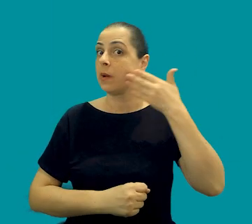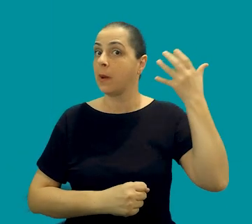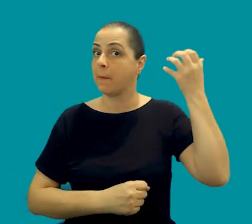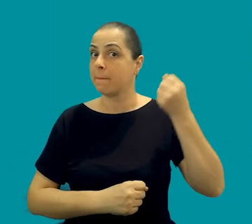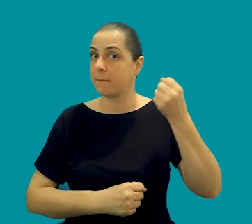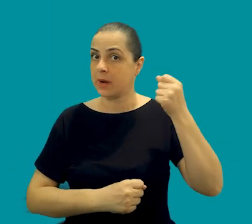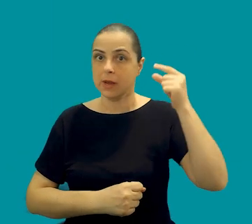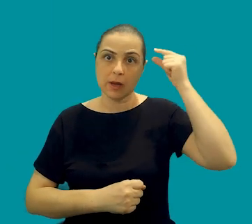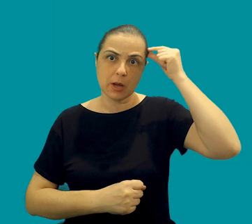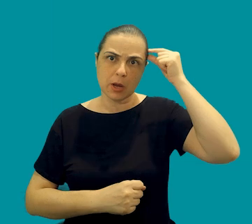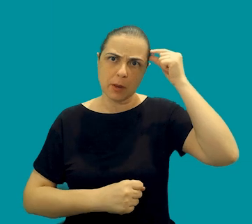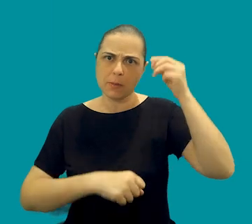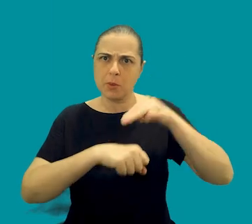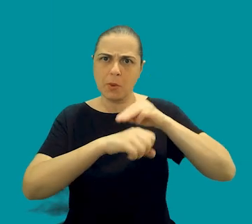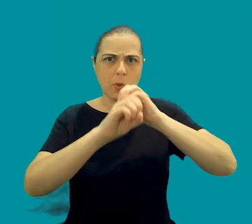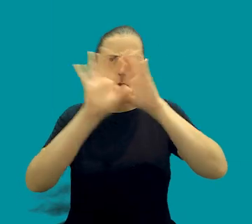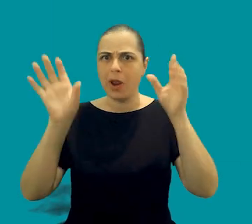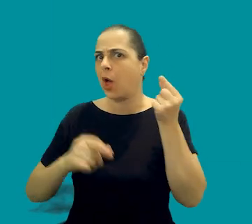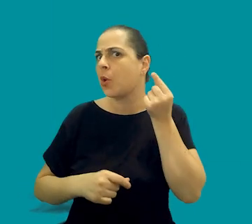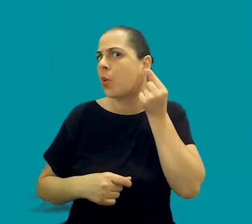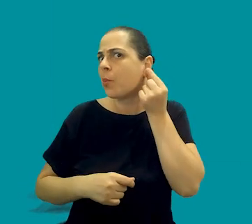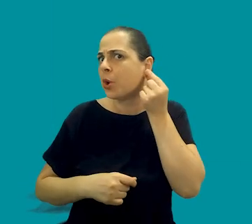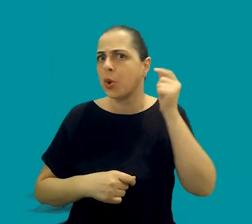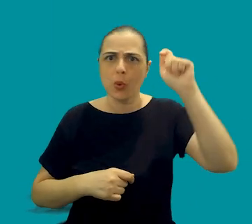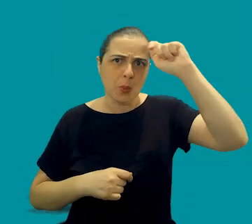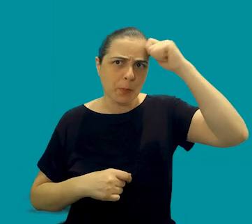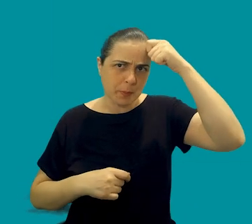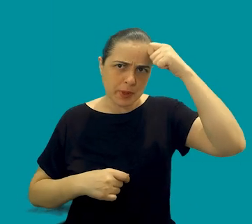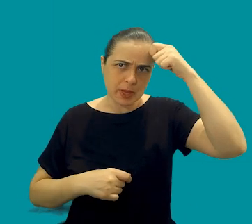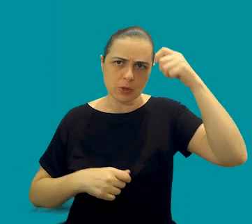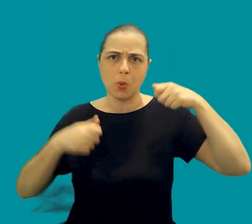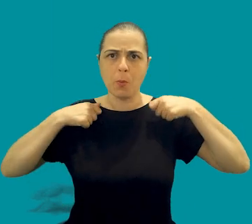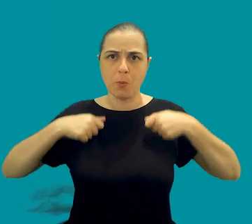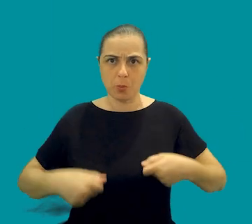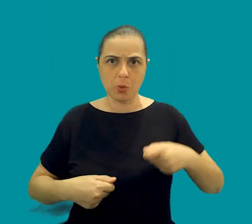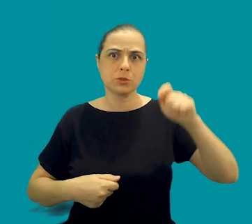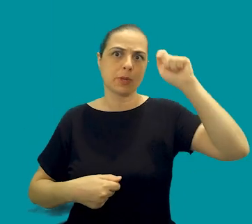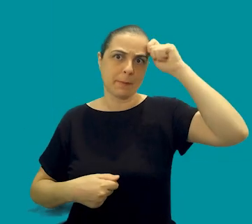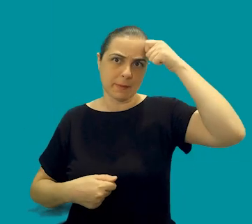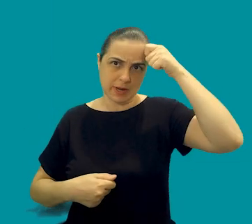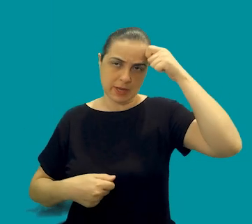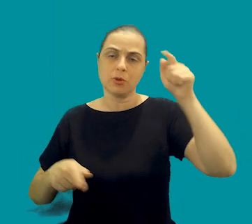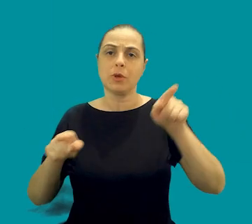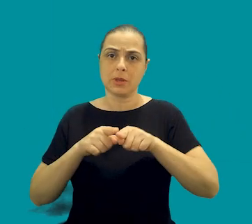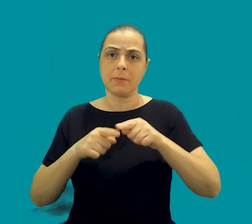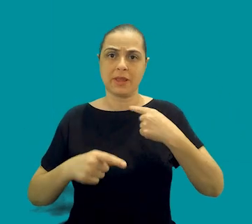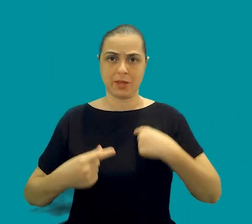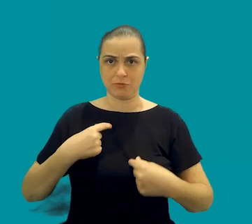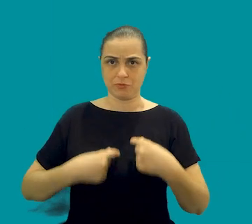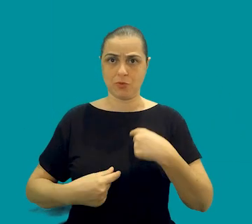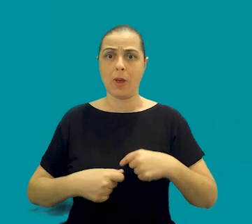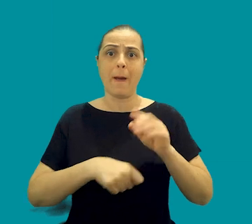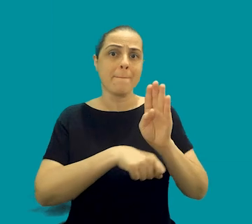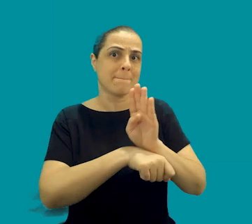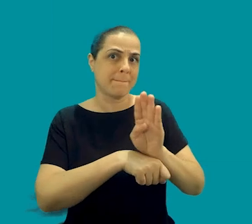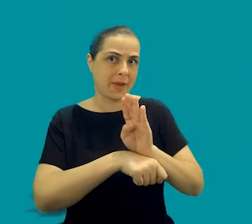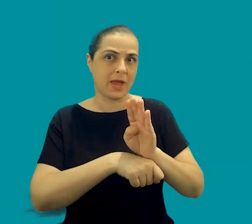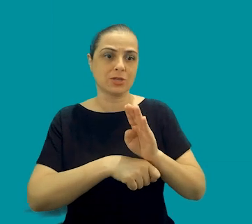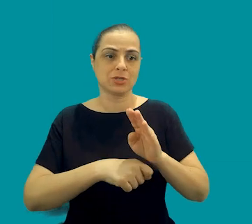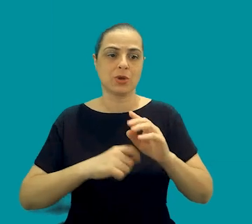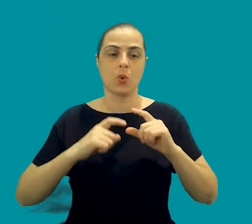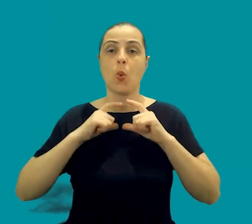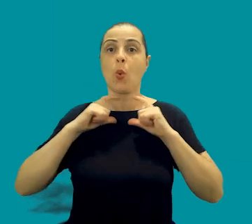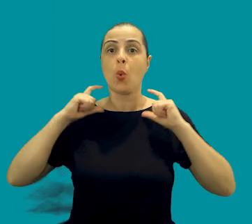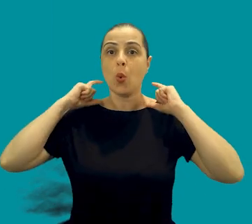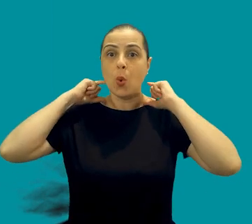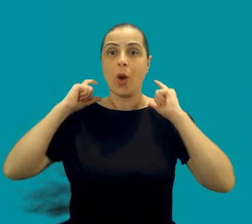cabelos castanhos claros, estou com um brinco preto, uma blusa preta com detalhes beges de gola alta. Estou